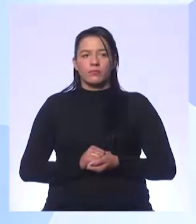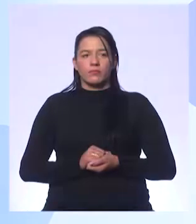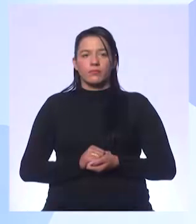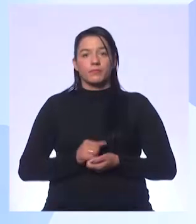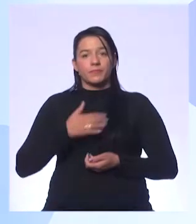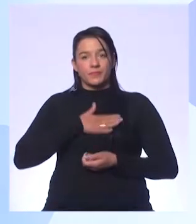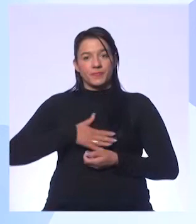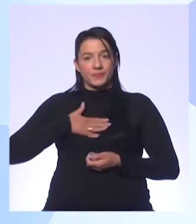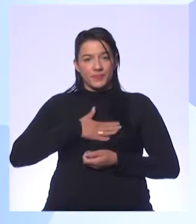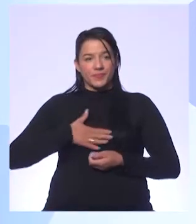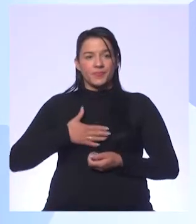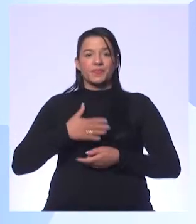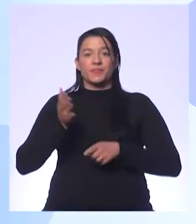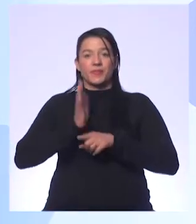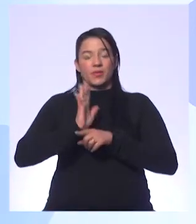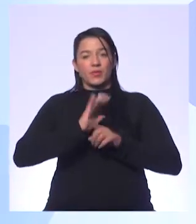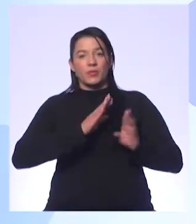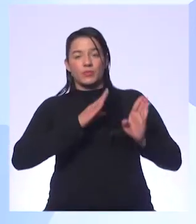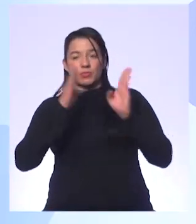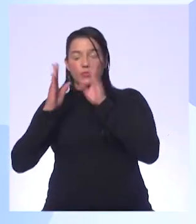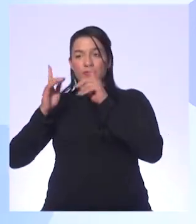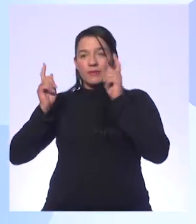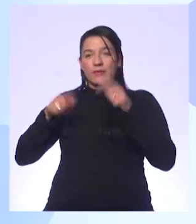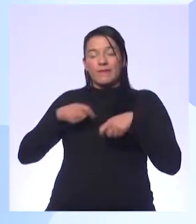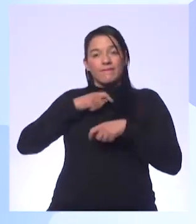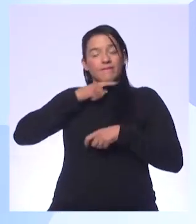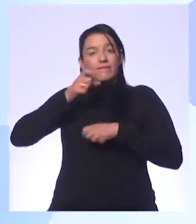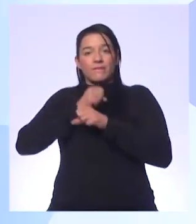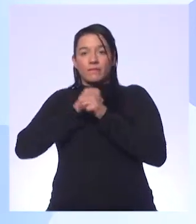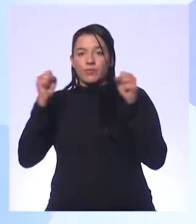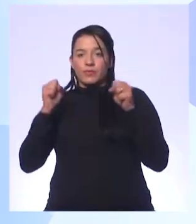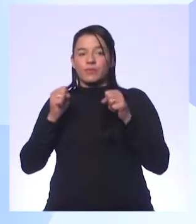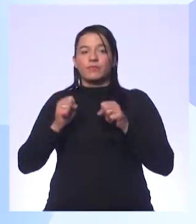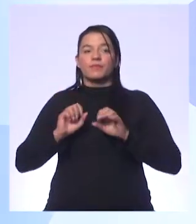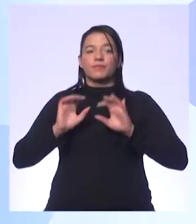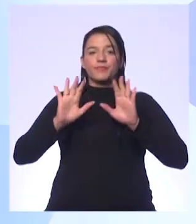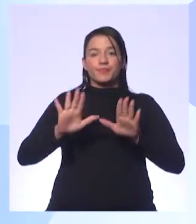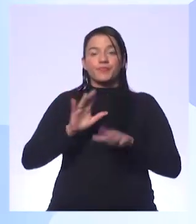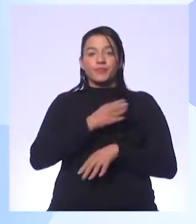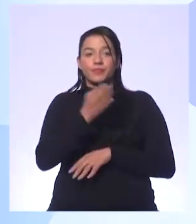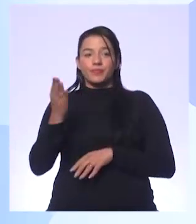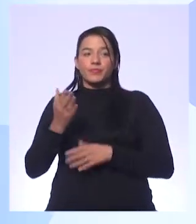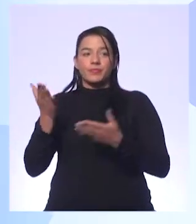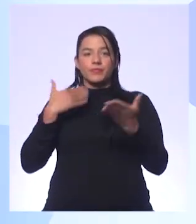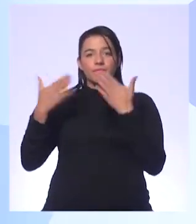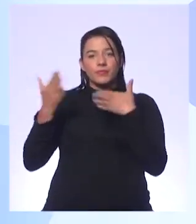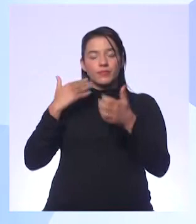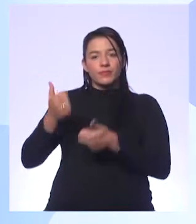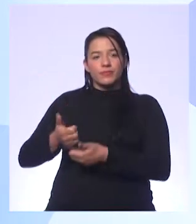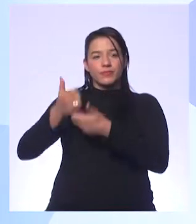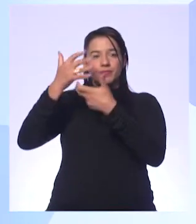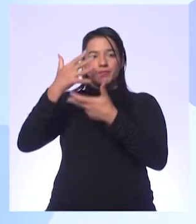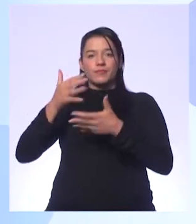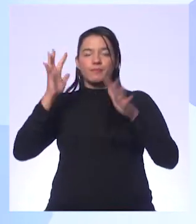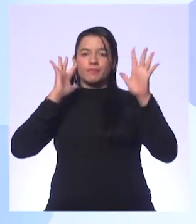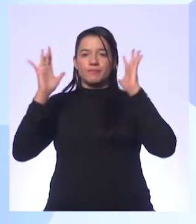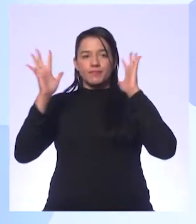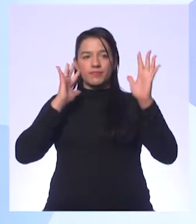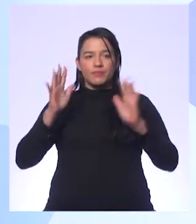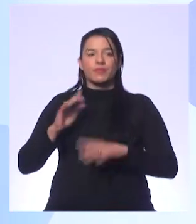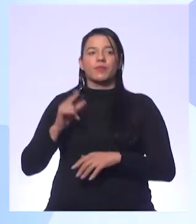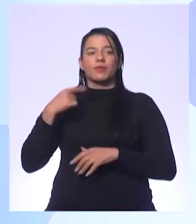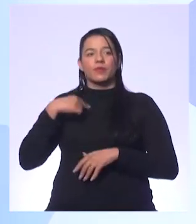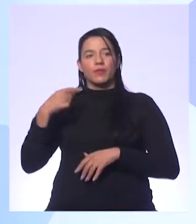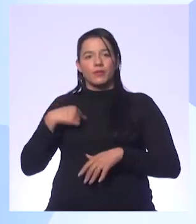Espero que tenham gostado. É o Sonho Impossível o nome desse desenho. Olha só, se quiserem conversar um pouco sobre as reflexões, me procurem